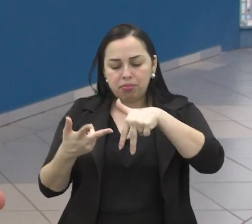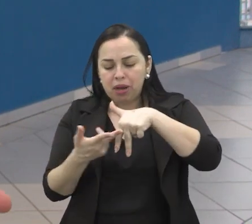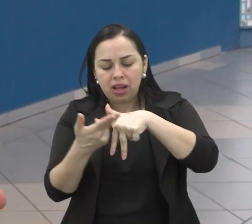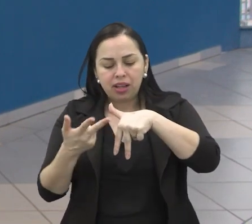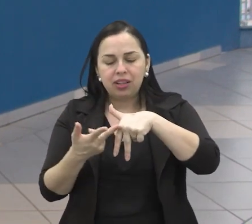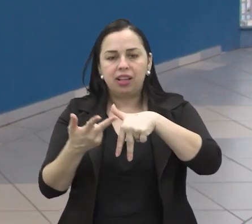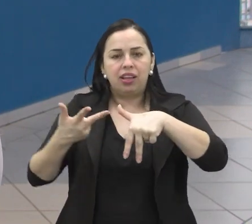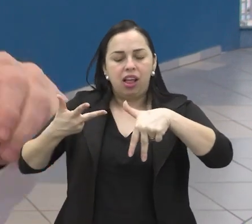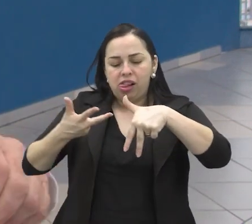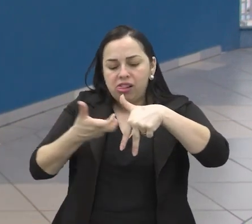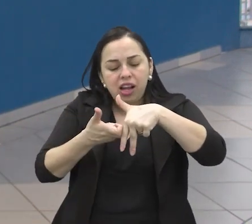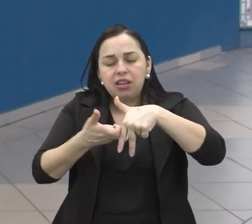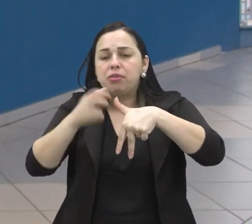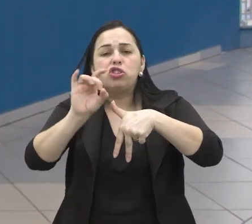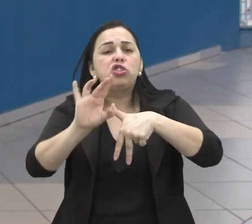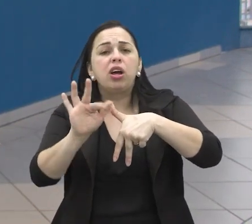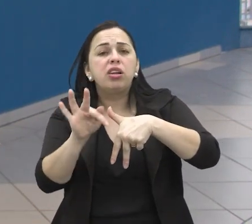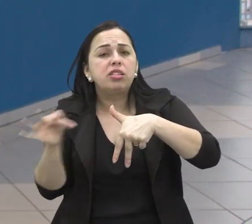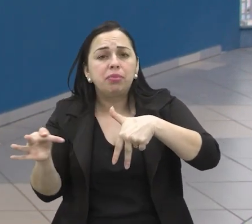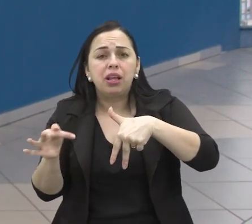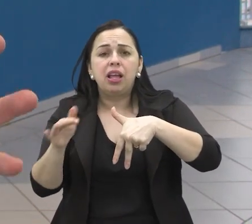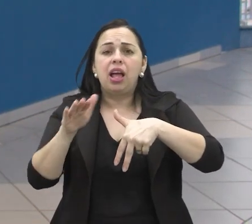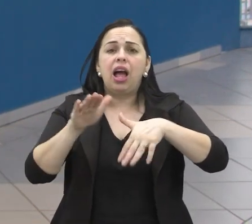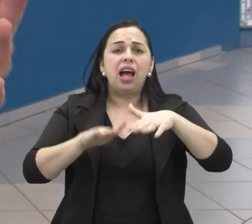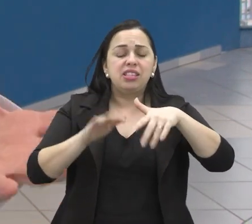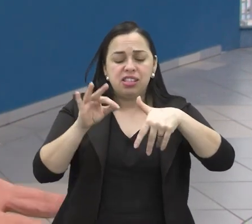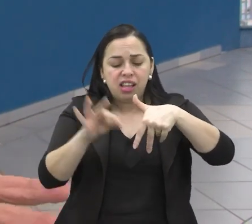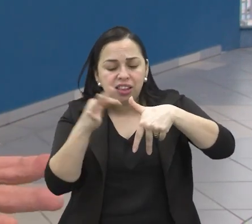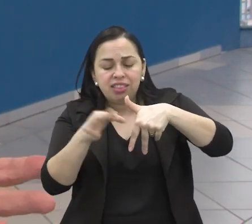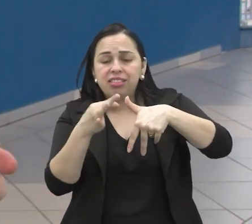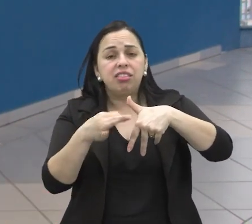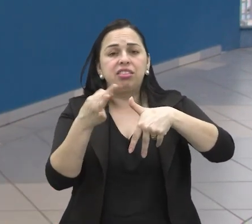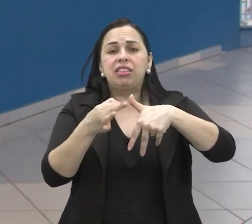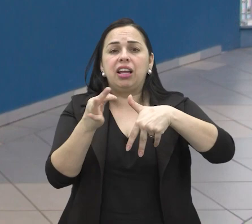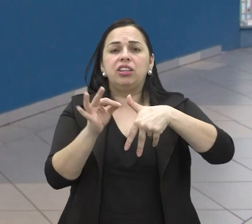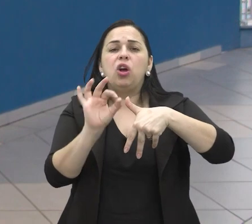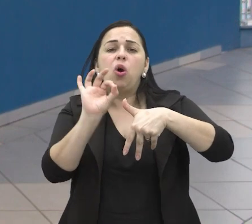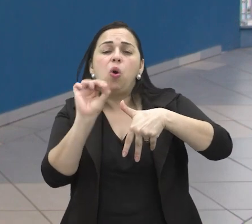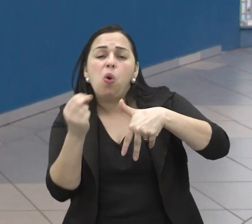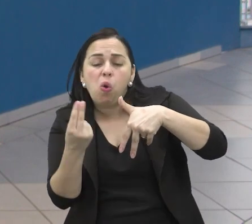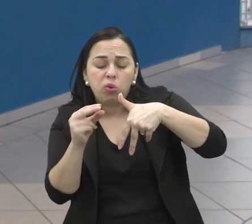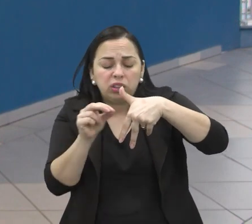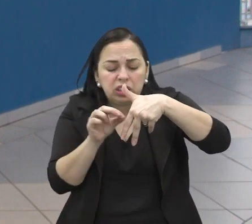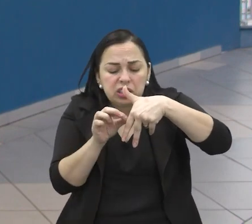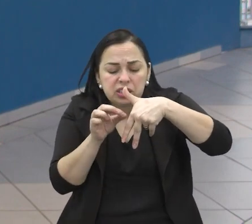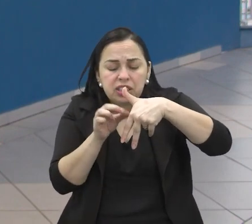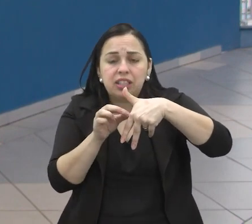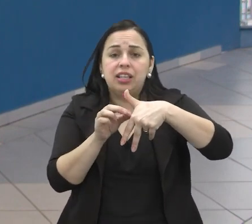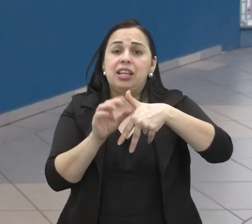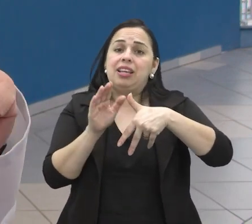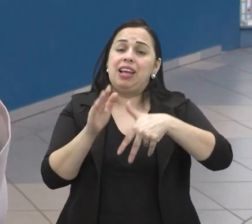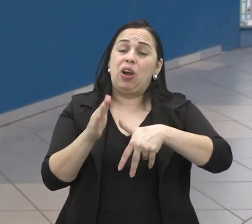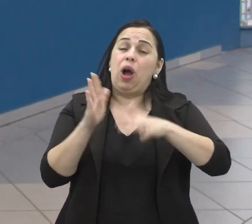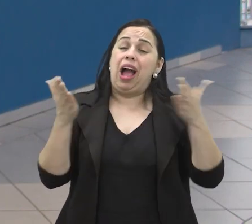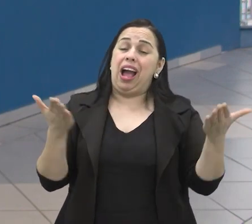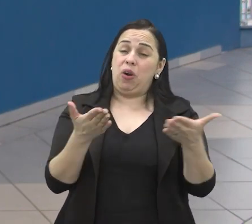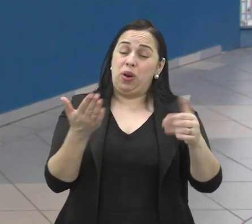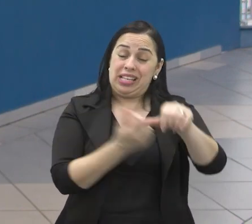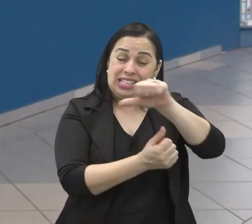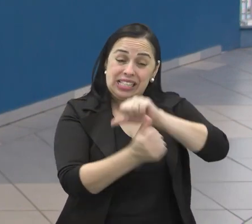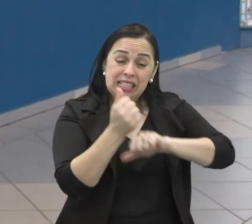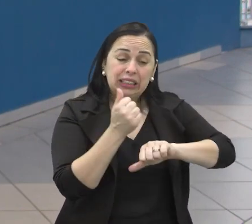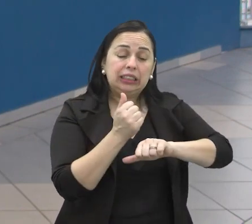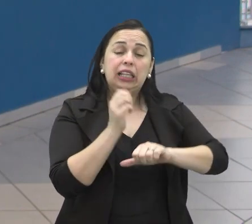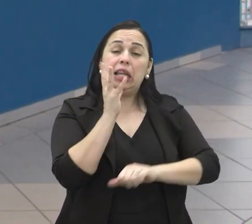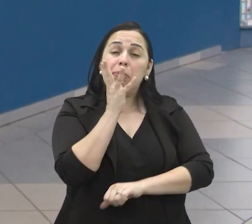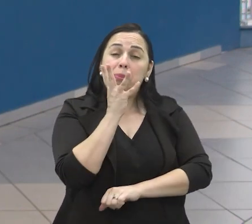uma cirurgia com anestesia local. Às vezes nem precisa dar pontos ou então pontos pequenos. Quando a lesão